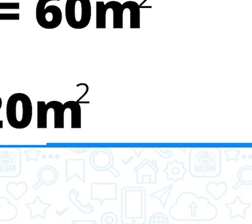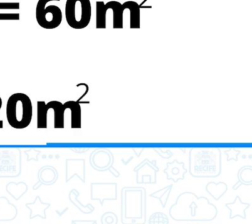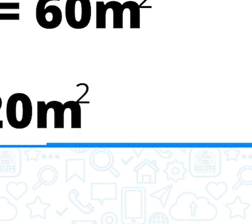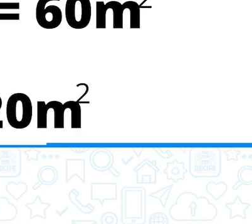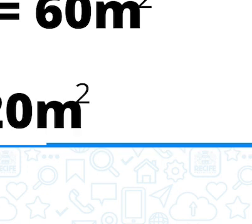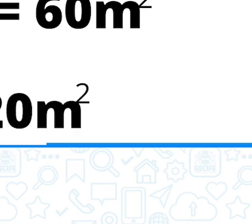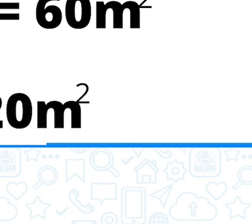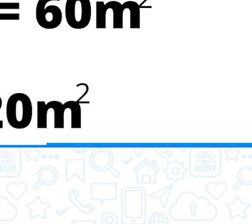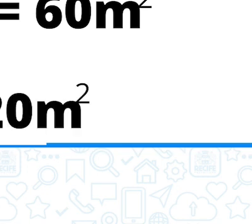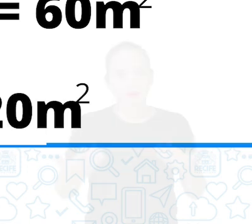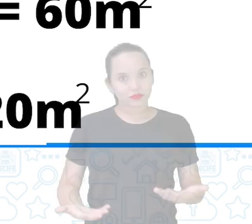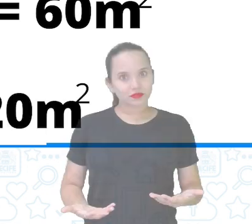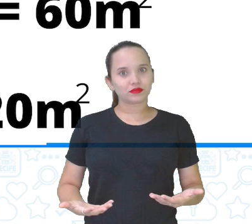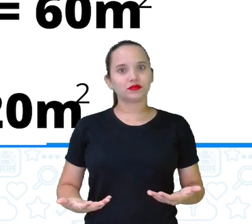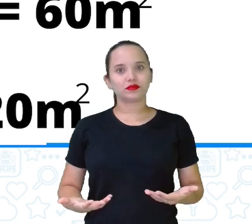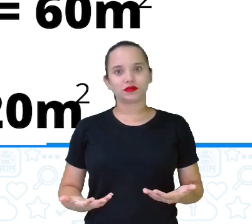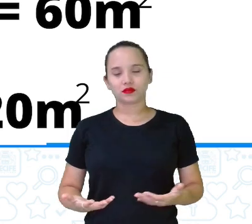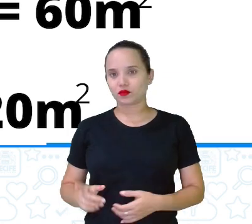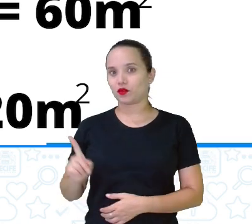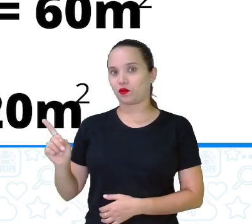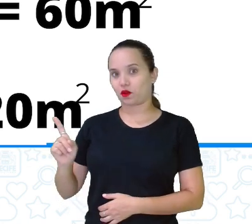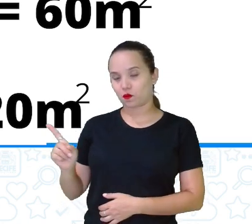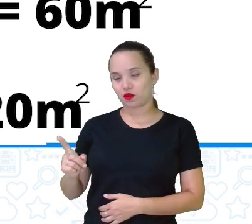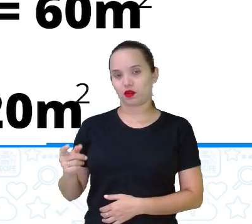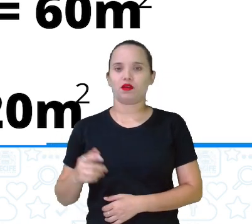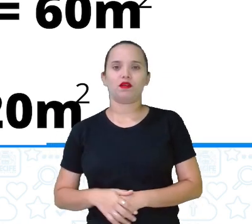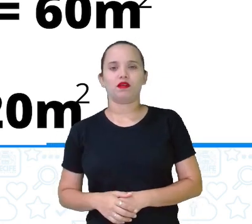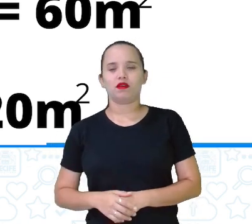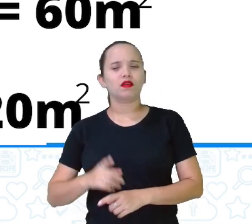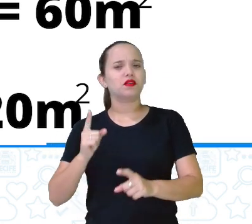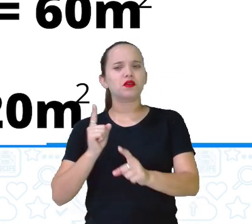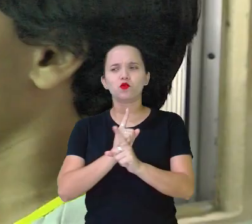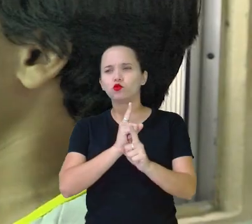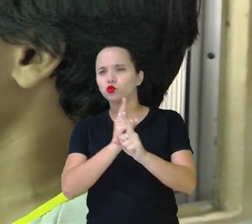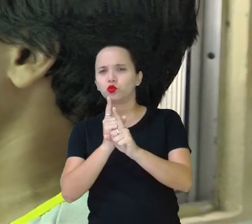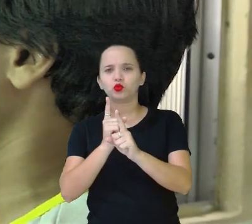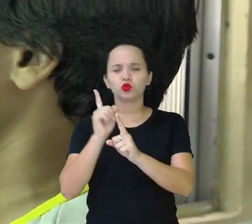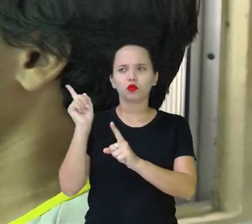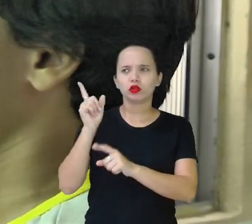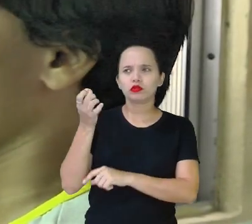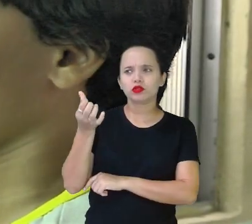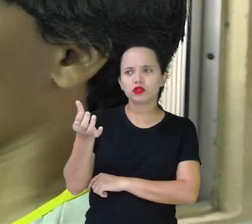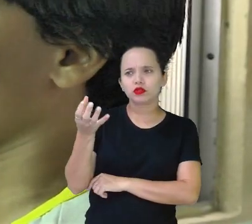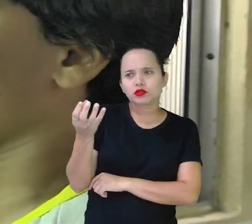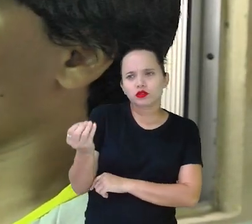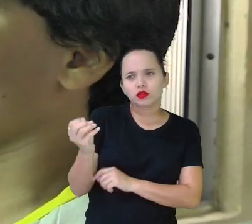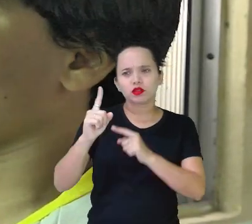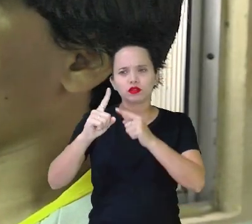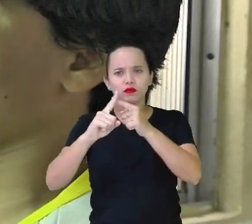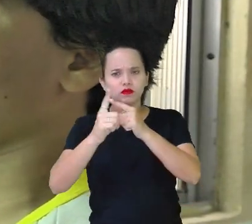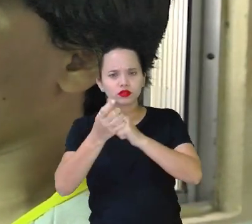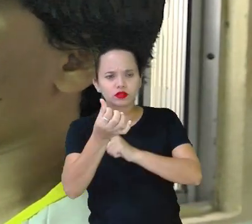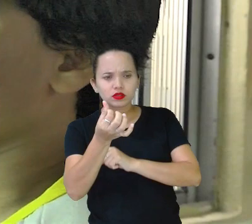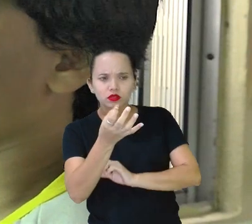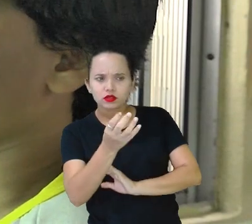Então, o Marcos está ali. Onde será? Ele achou 60 vezes 60.